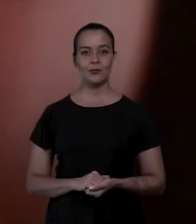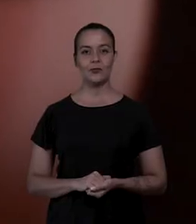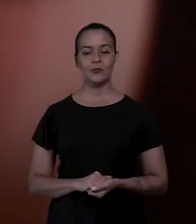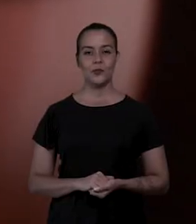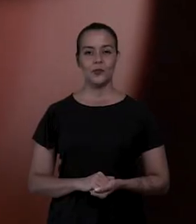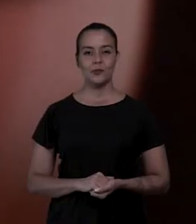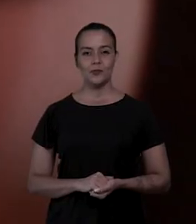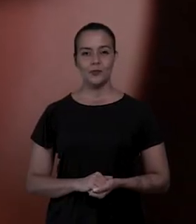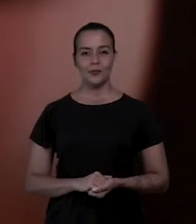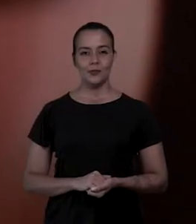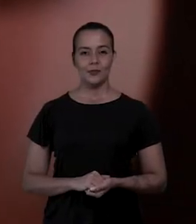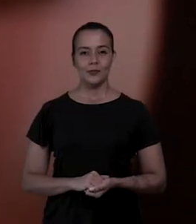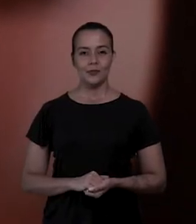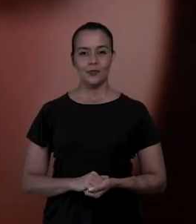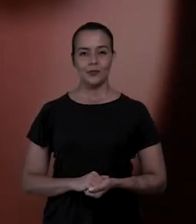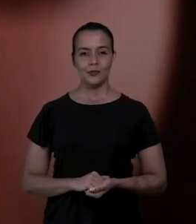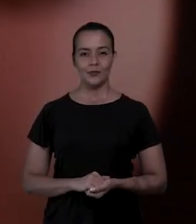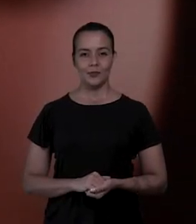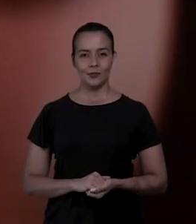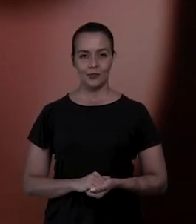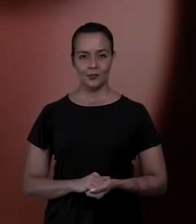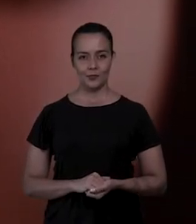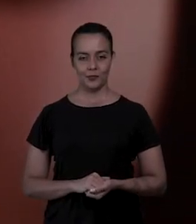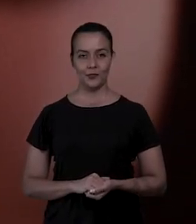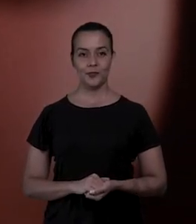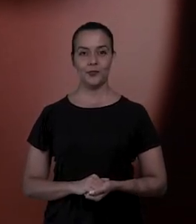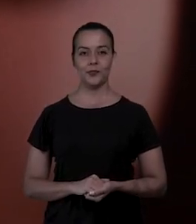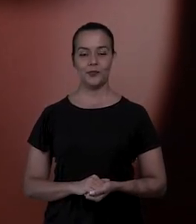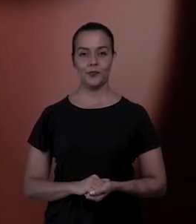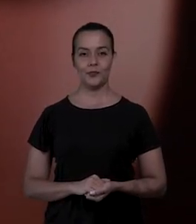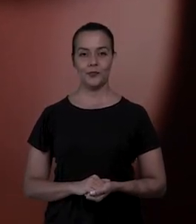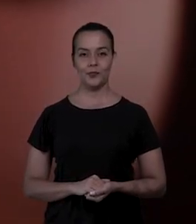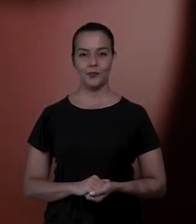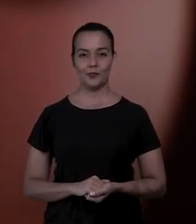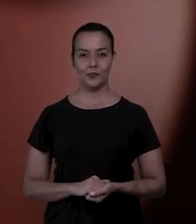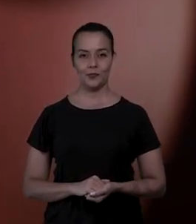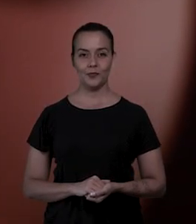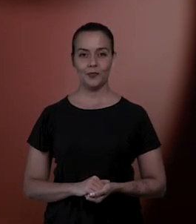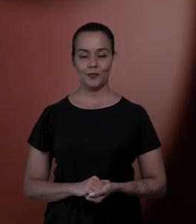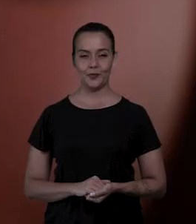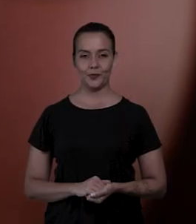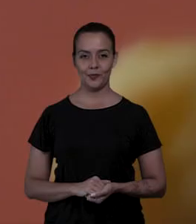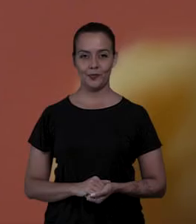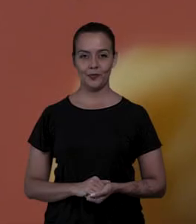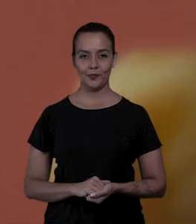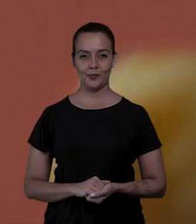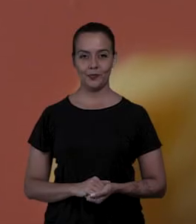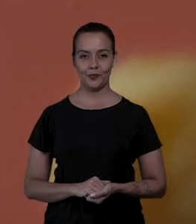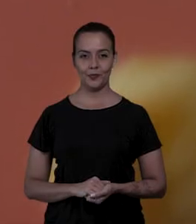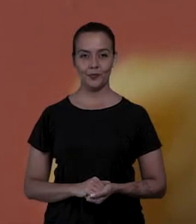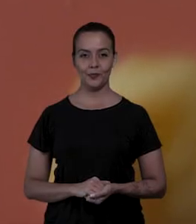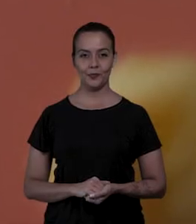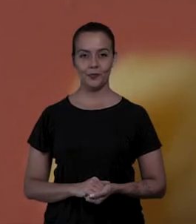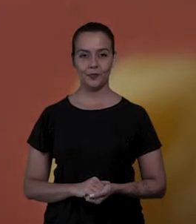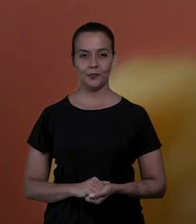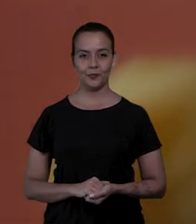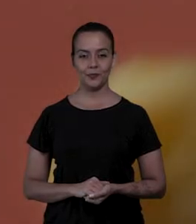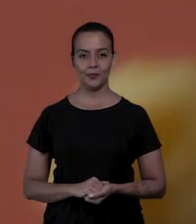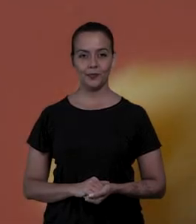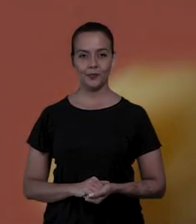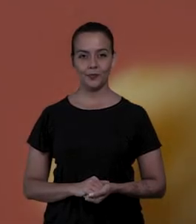prato, a tela captura a sua presença. Detalhe do celular nas mãos da jovem. Então, tudo que não tiver dentro